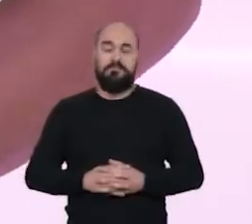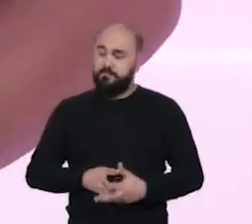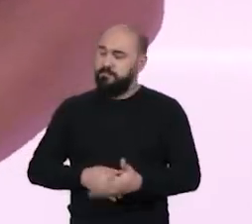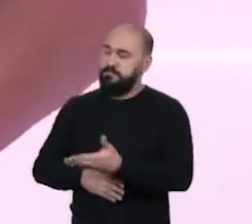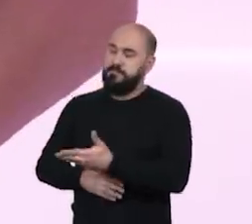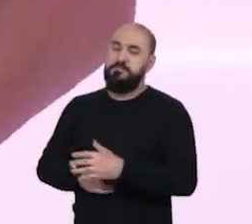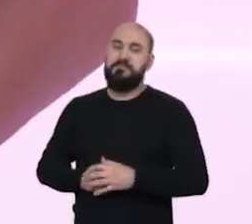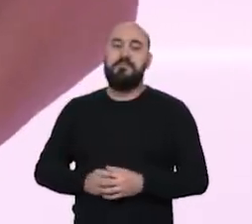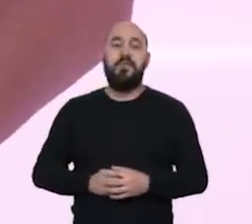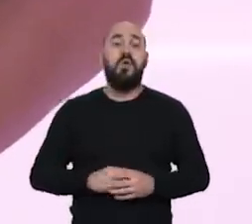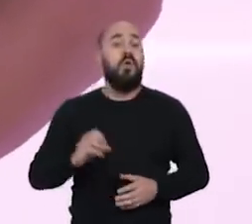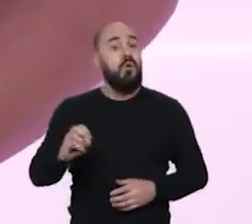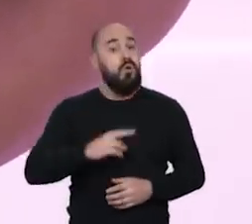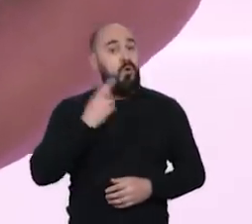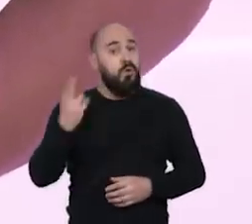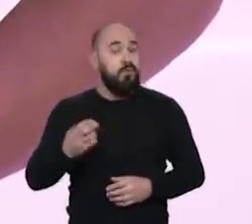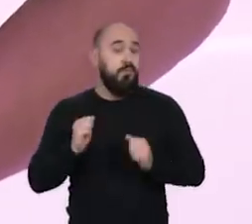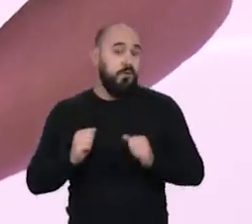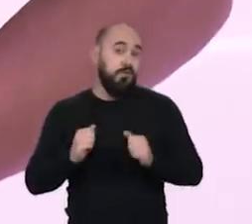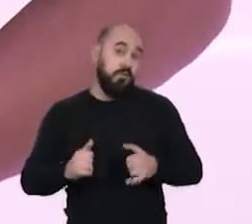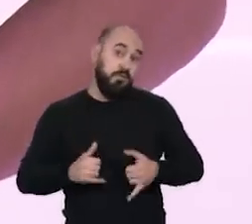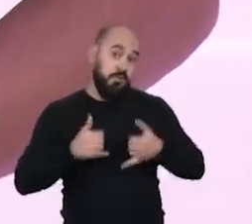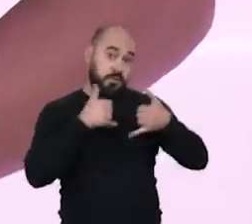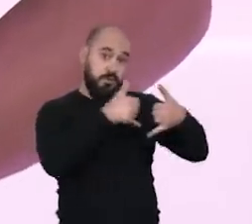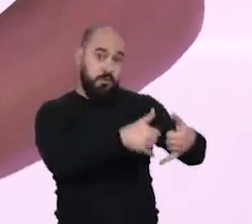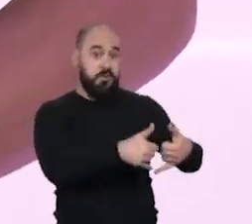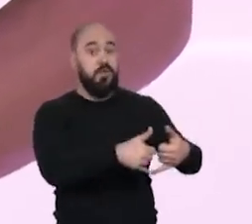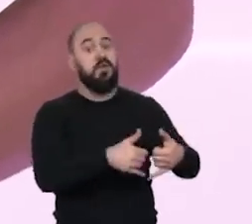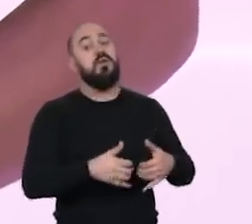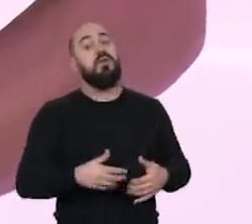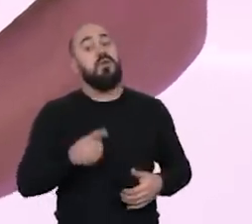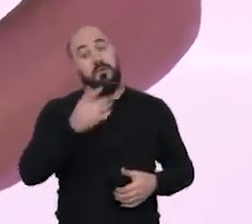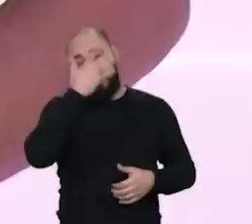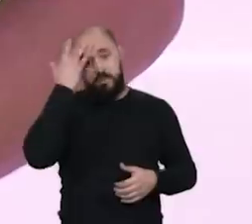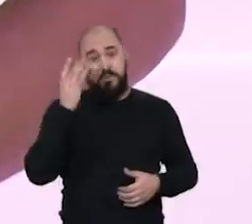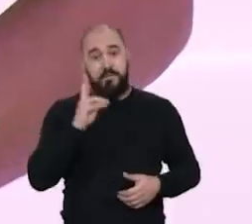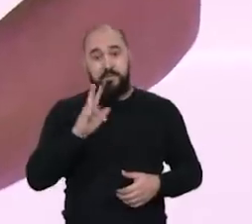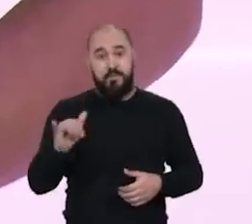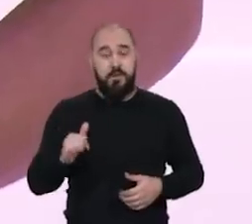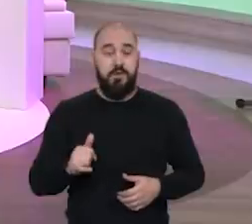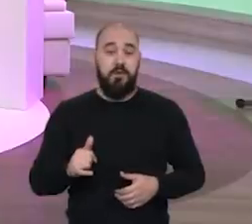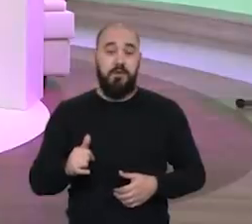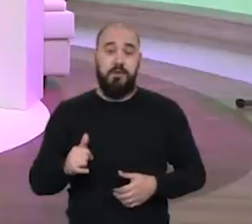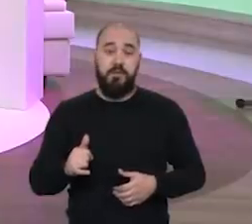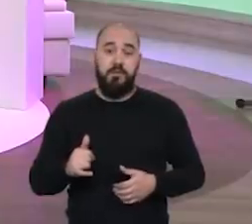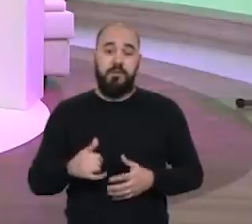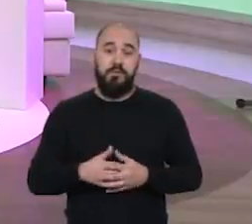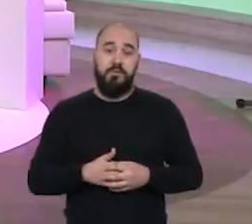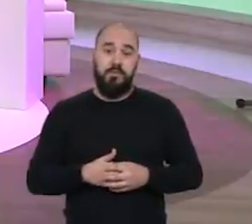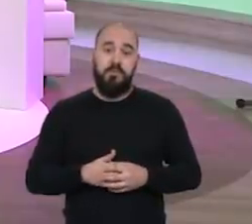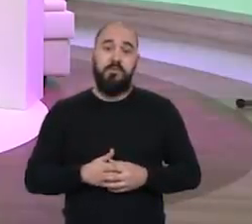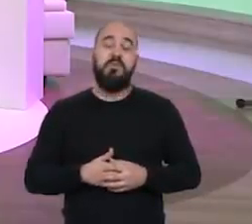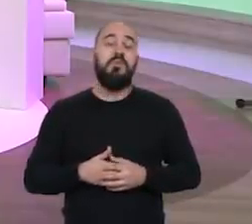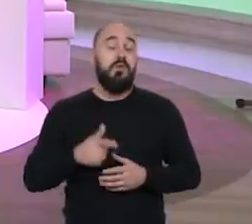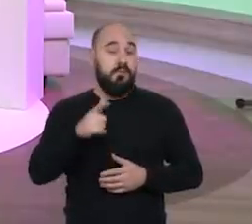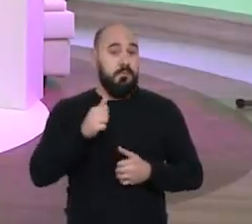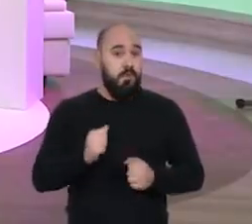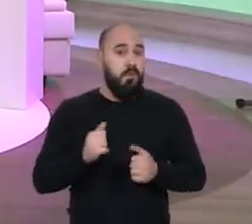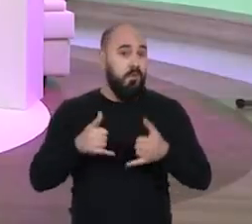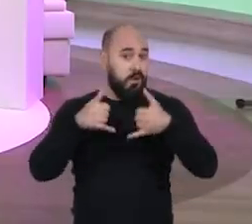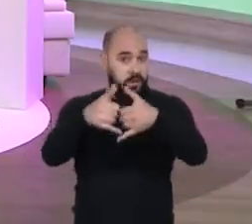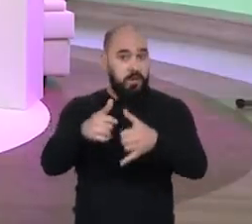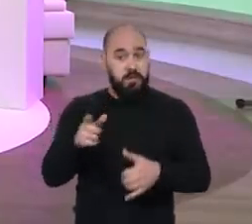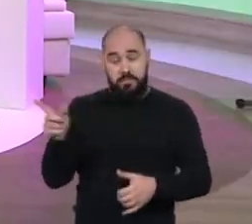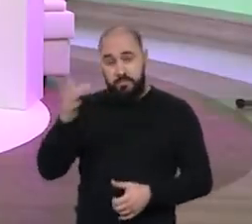98283-0040. Ou pelo telefone, sim, você pode ligar agora que alguém irá lhe atender. Operadora 12,